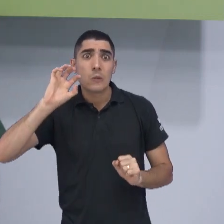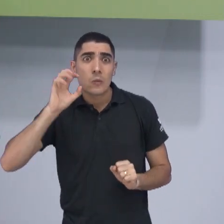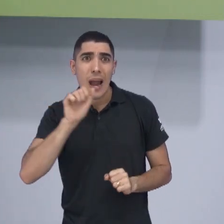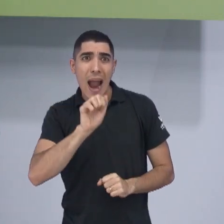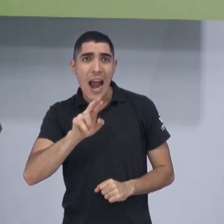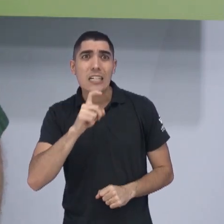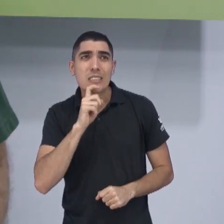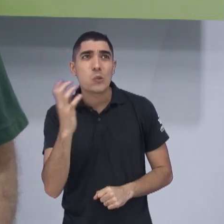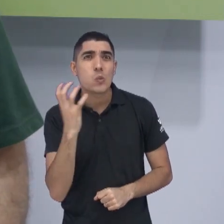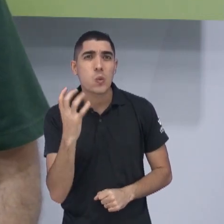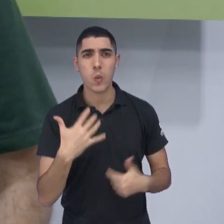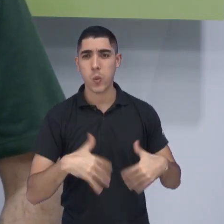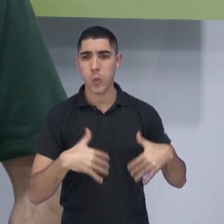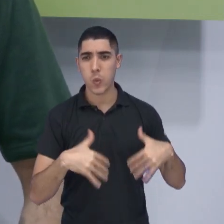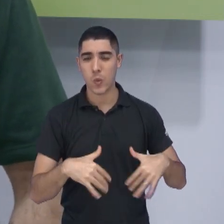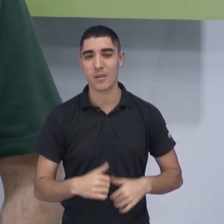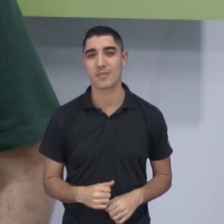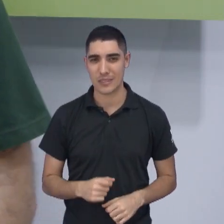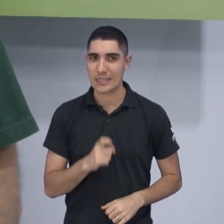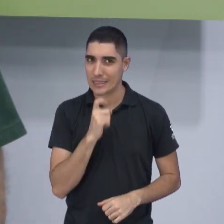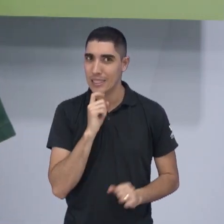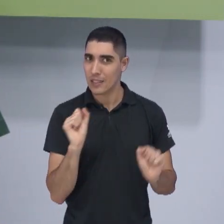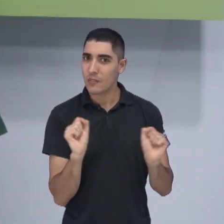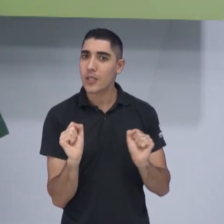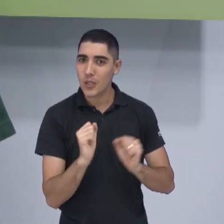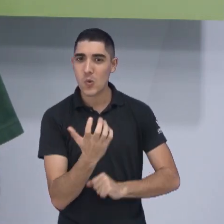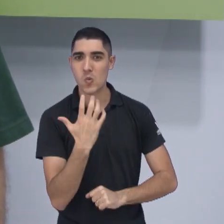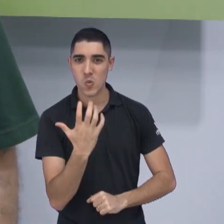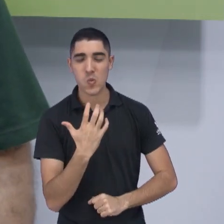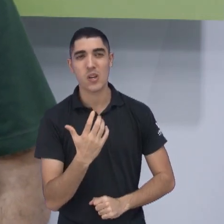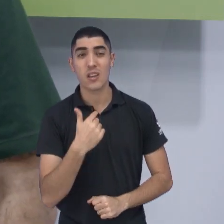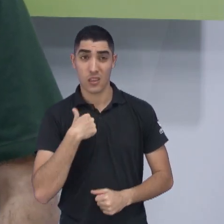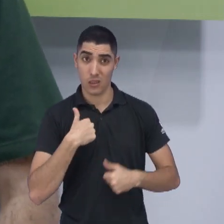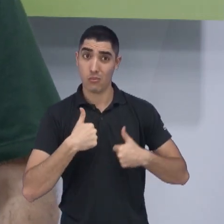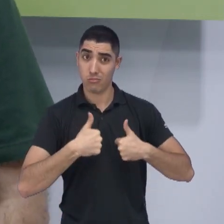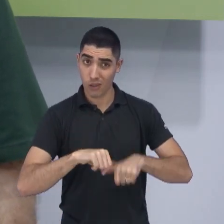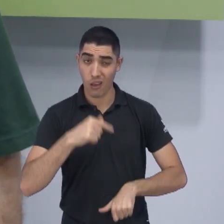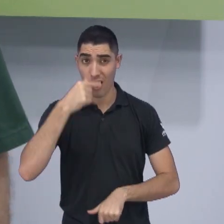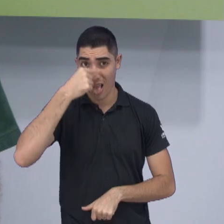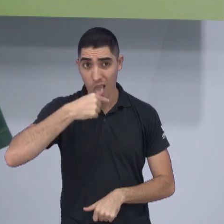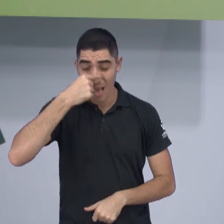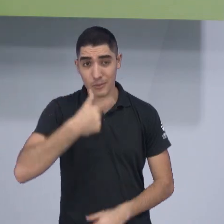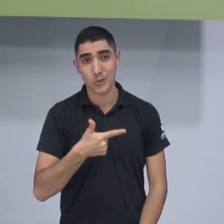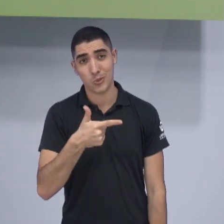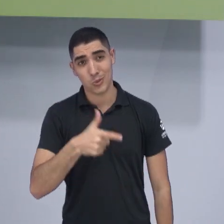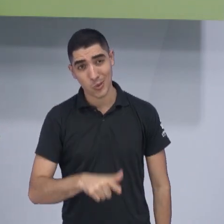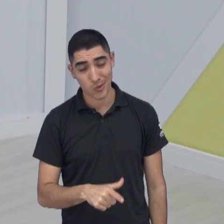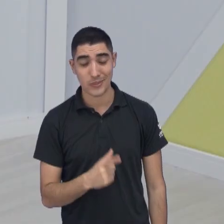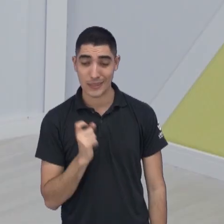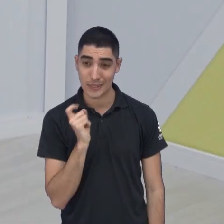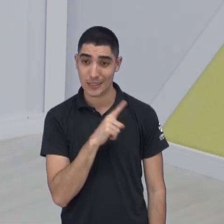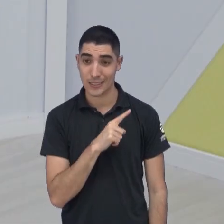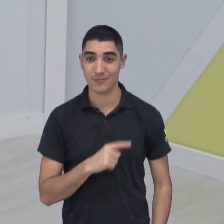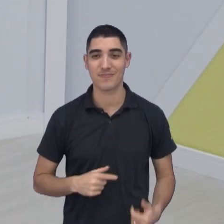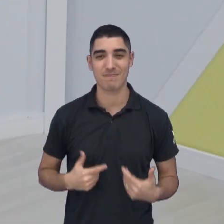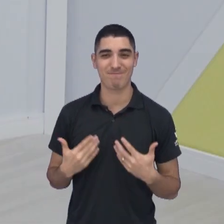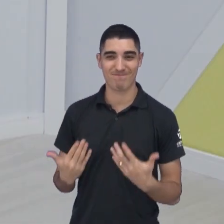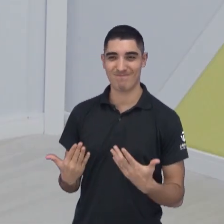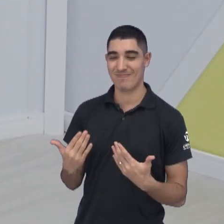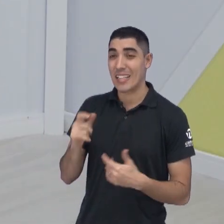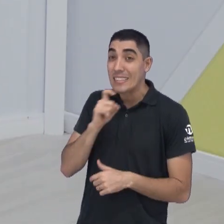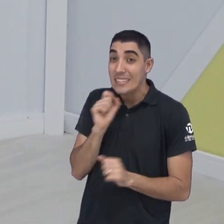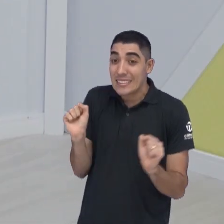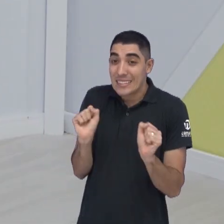mínimo, o ar-condicionado tá frio. Para quem tá com a gripe aí de novo, né, tá complicado. Torando o ar aqui no estúdio,